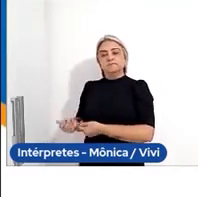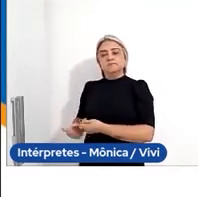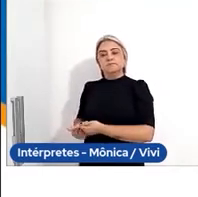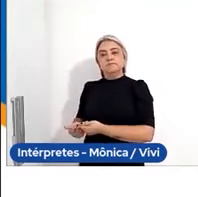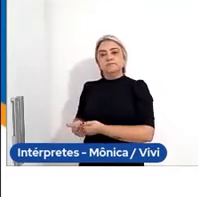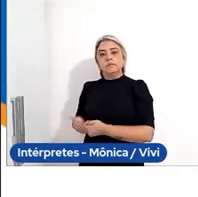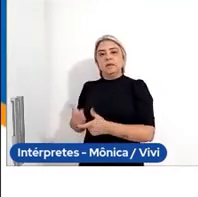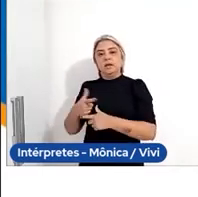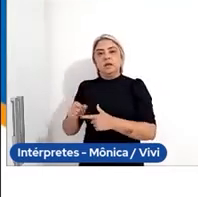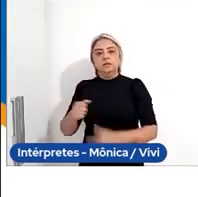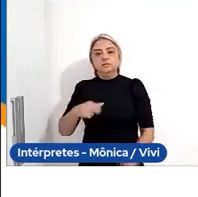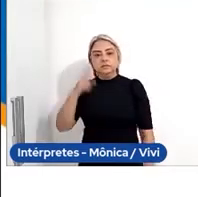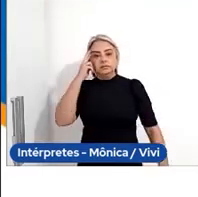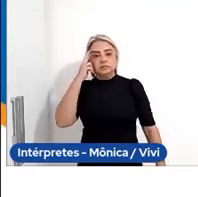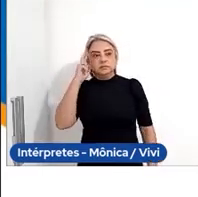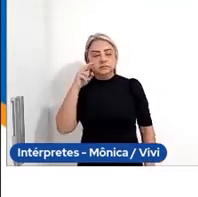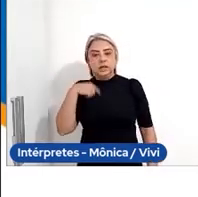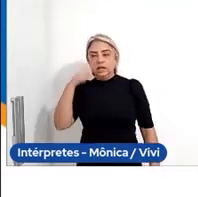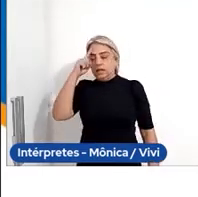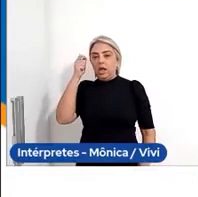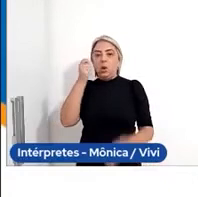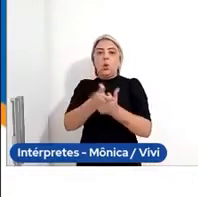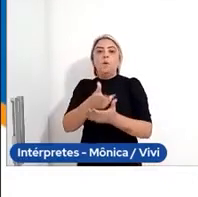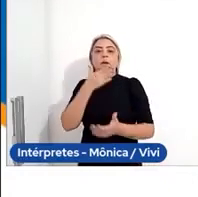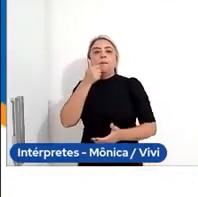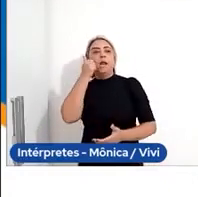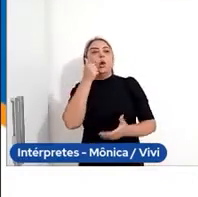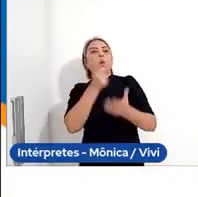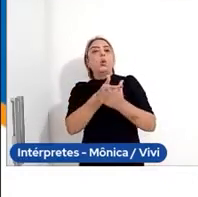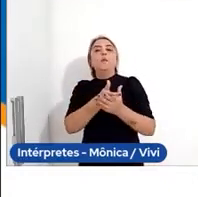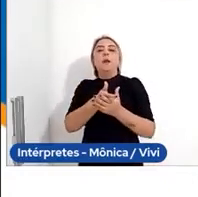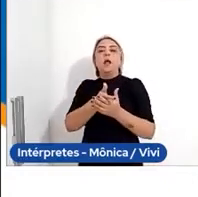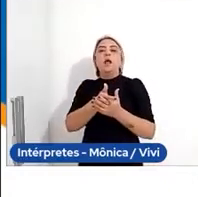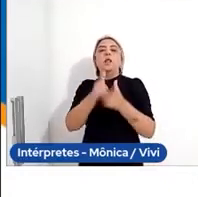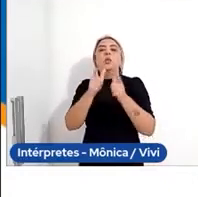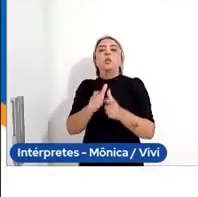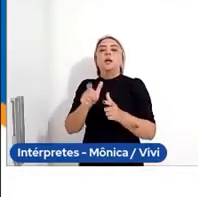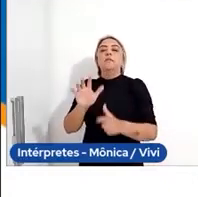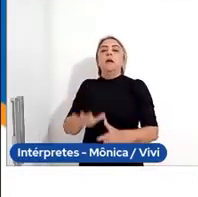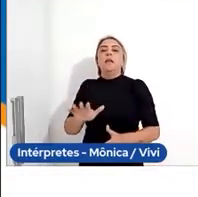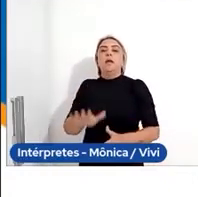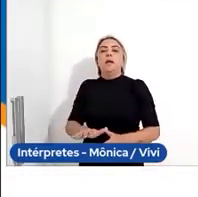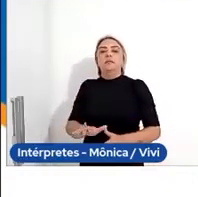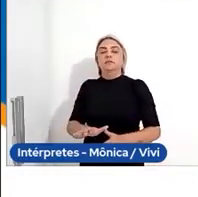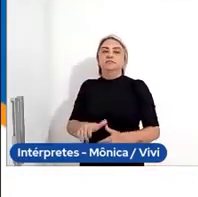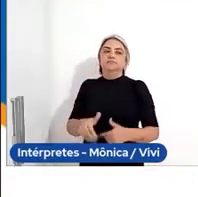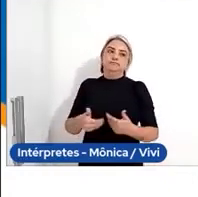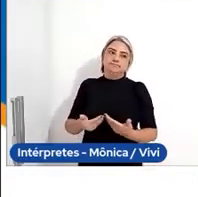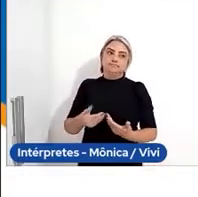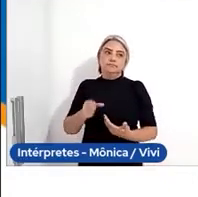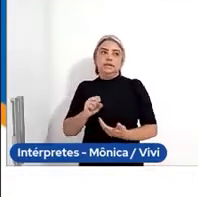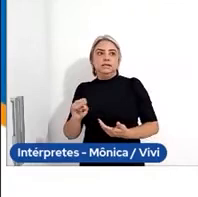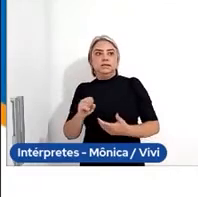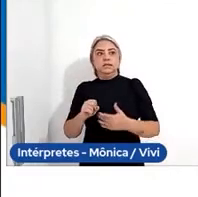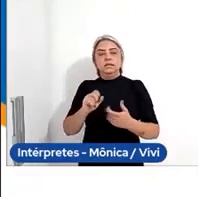sair do raciocínio de que basta você comprar, de que a melhor opção é comprar no lugar mais barato apenas, se a gente